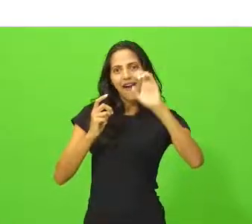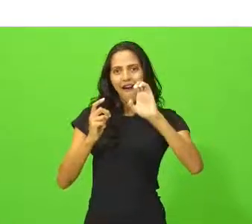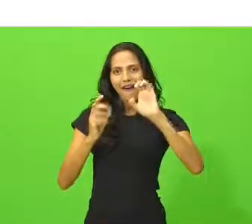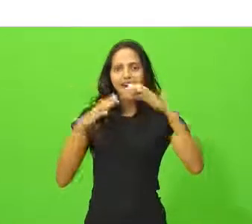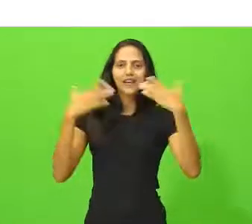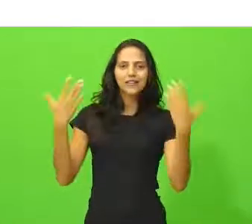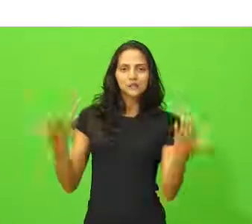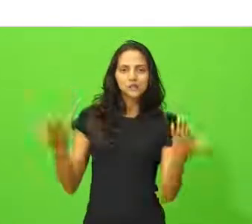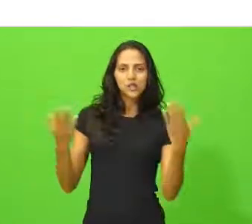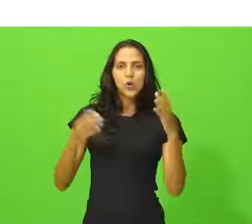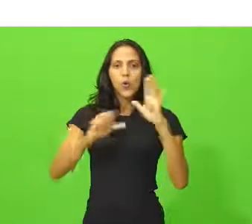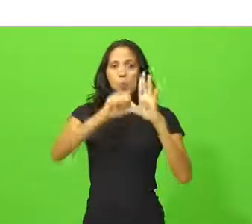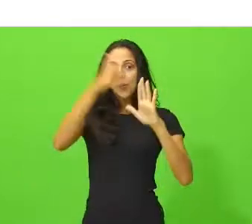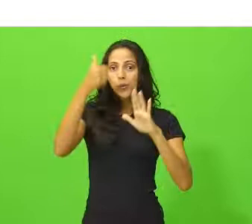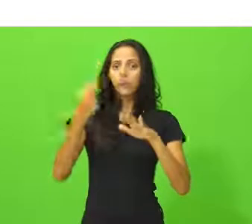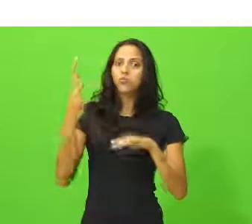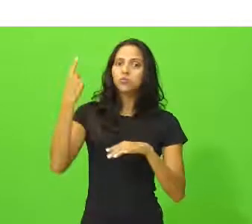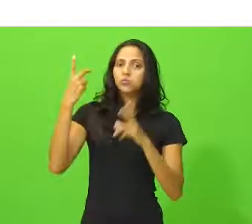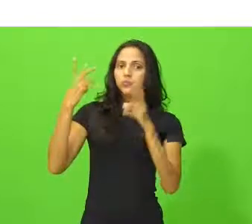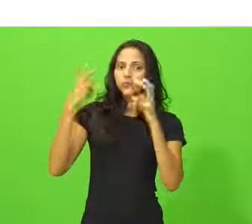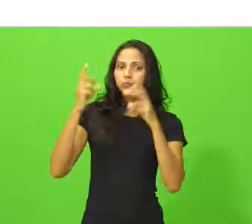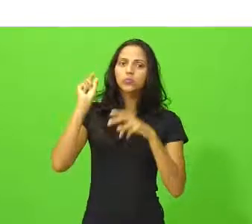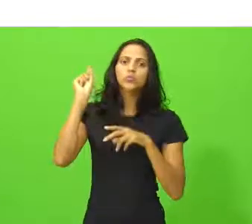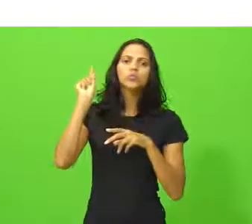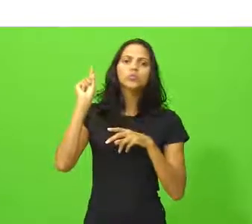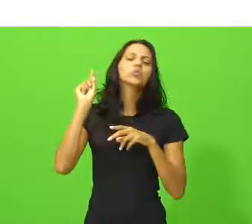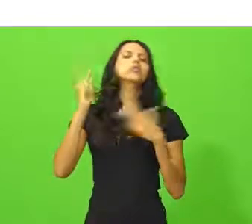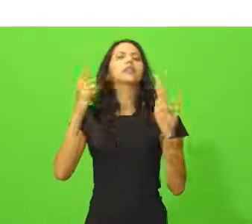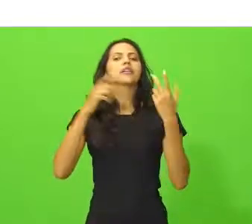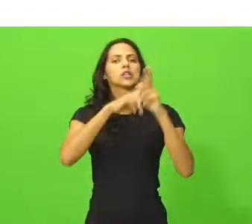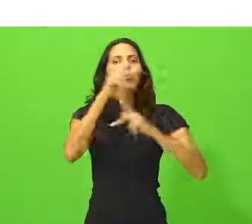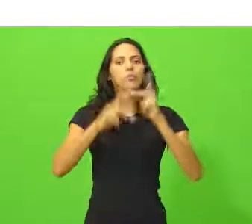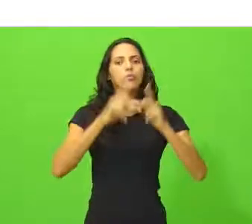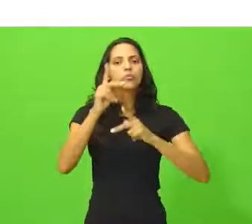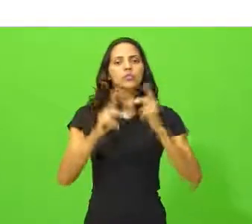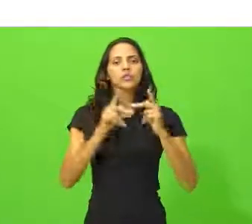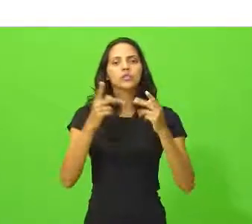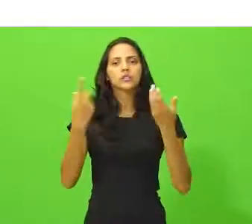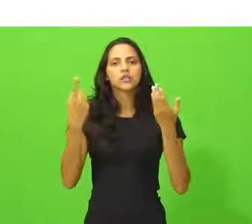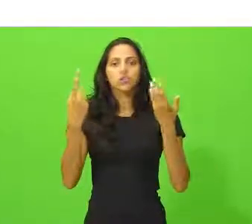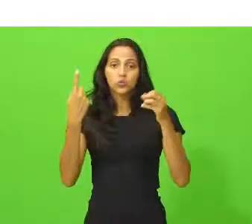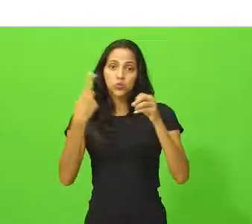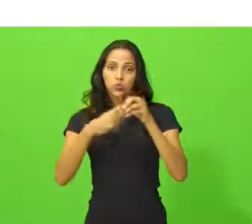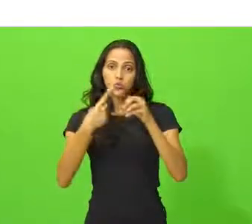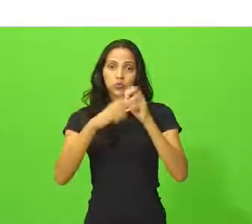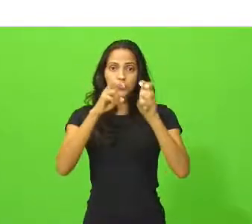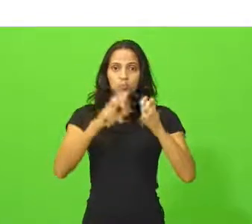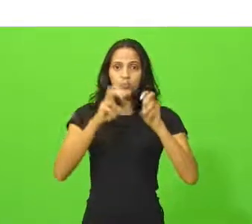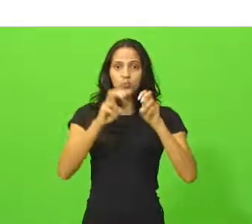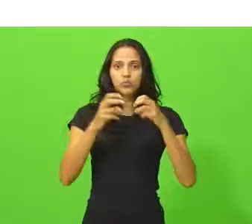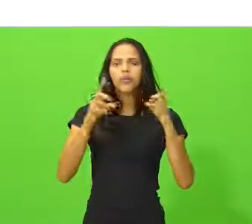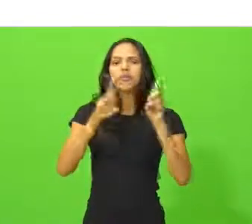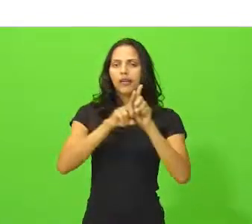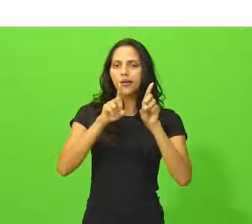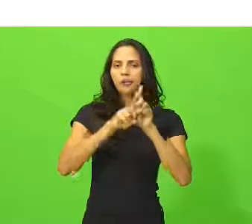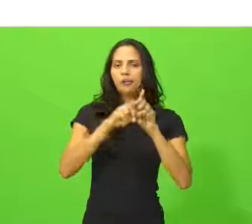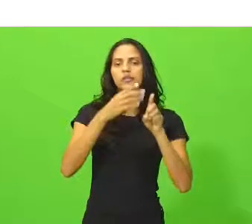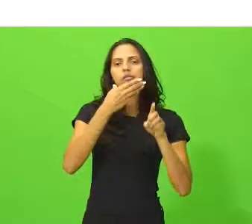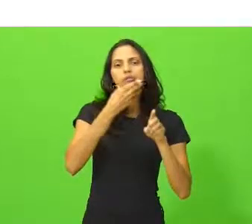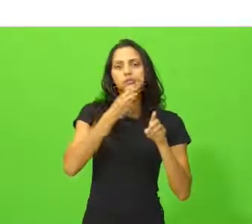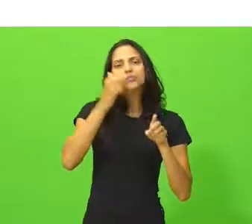dois gráficos. Primeiro, fala a respeito sobre a população residente urbana por sexo. Vocês estão notando aí,